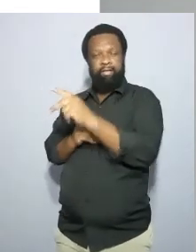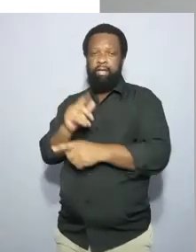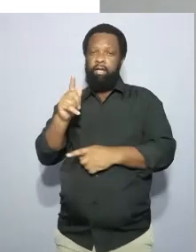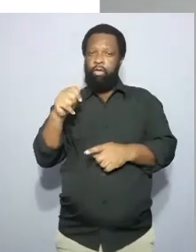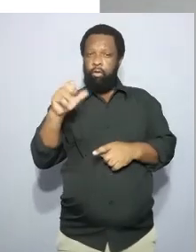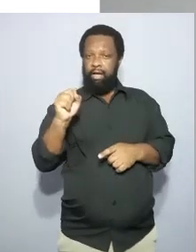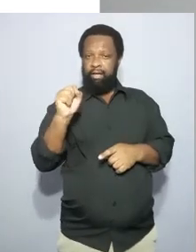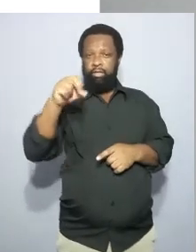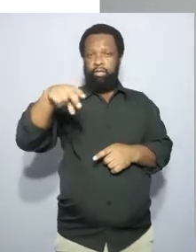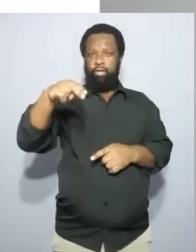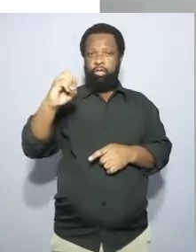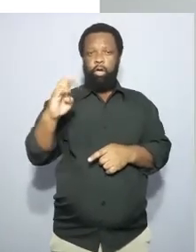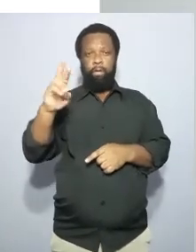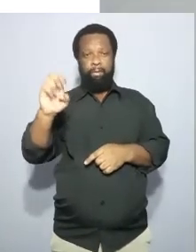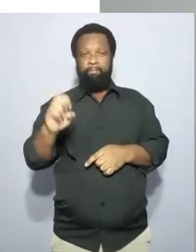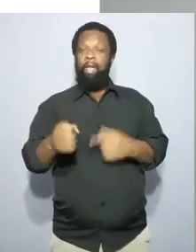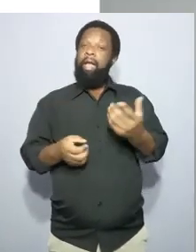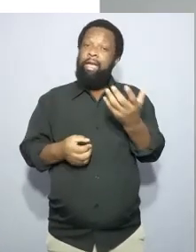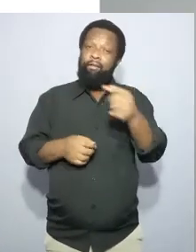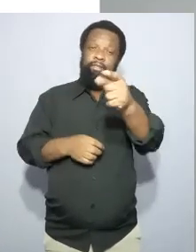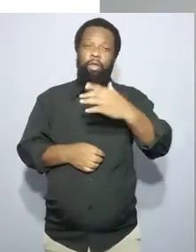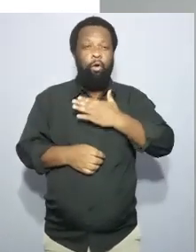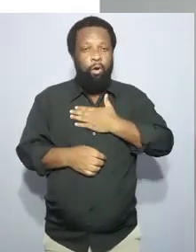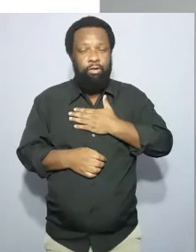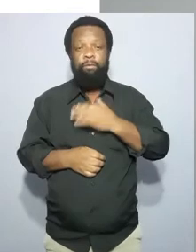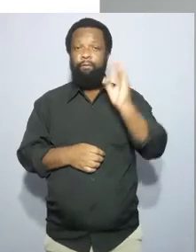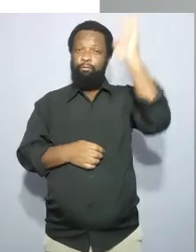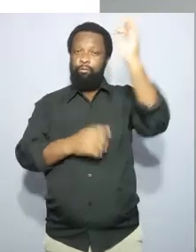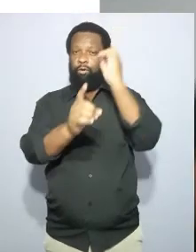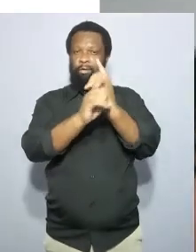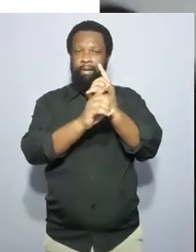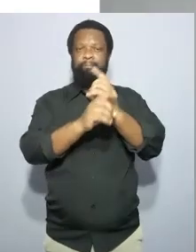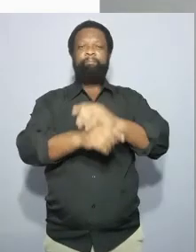Combinado, pessoal? Espero que vocês tenham gostado. Um beijo!